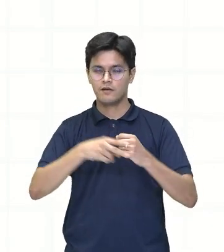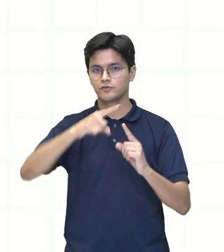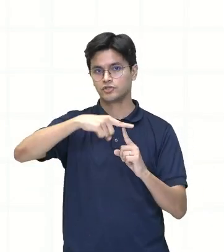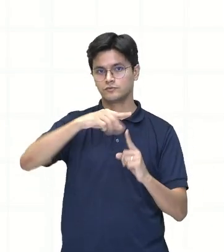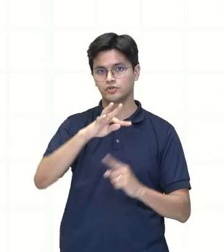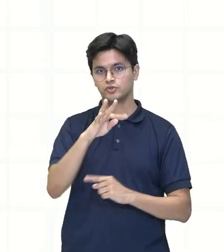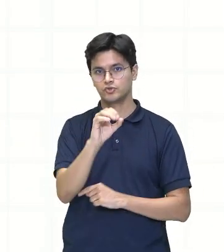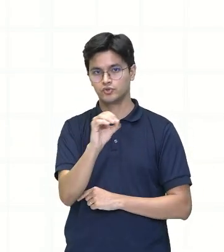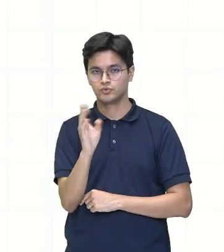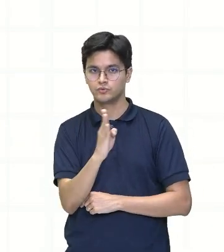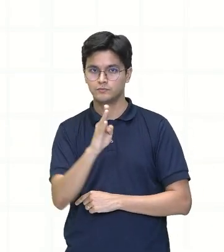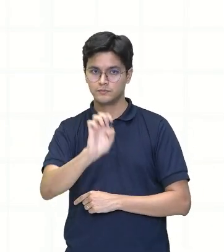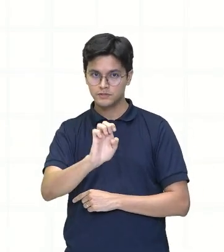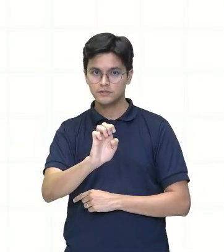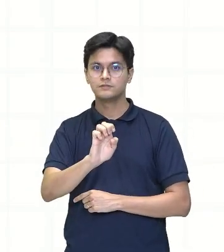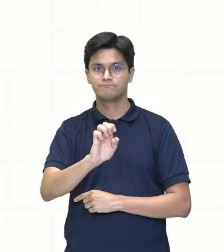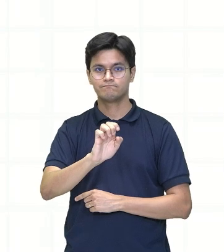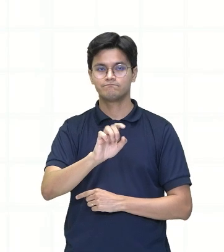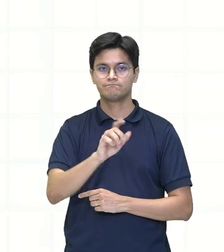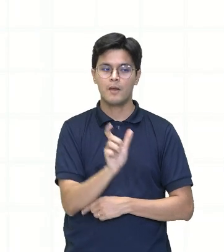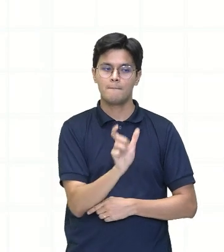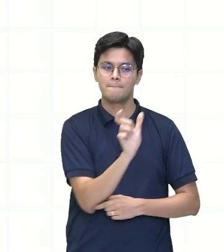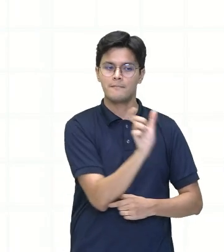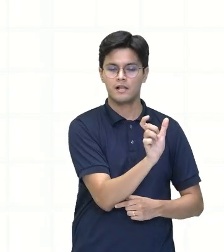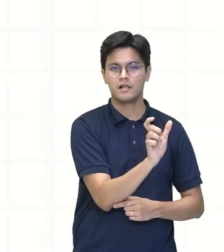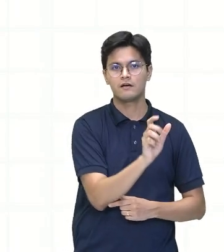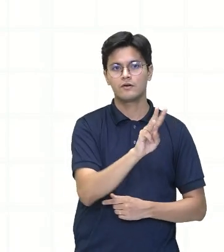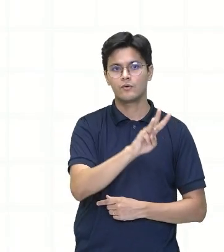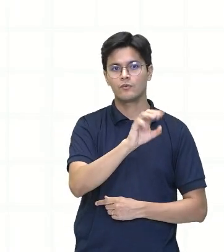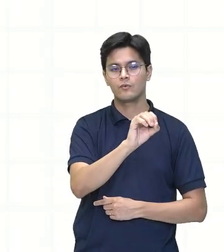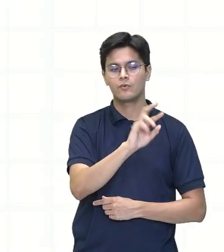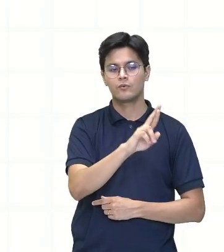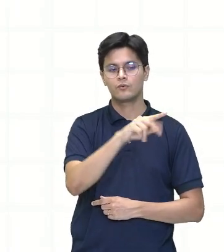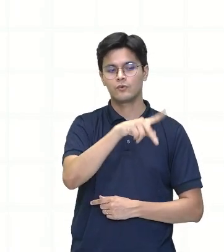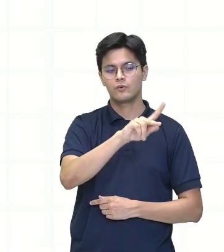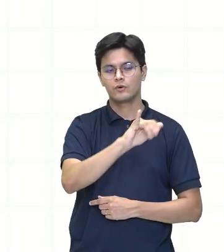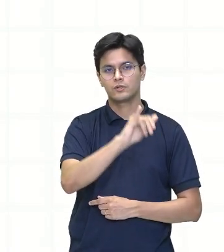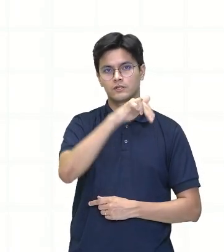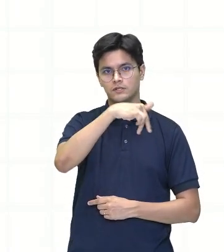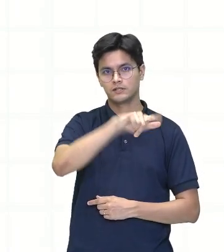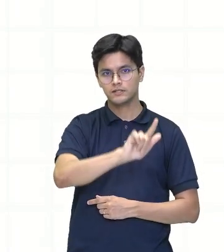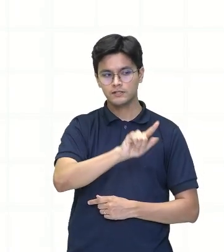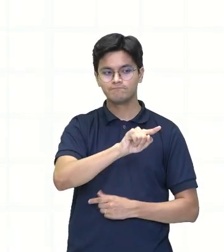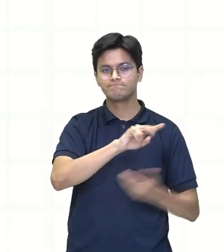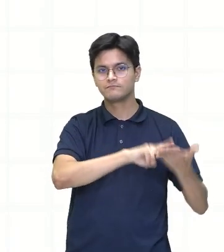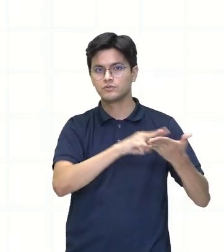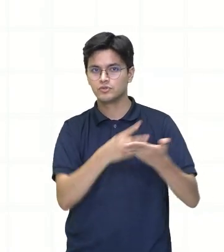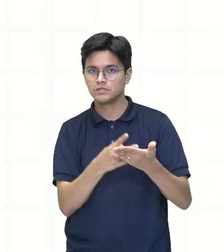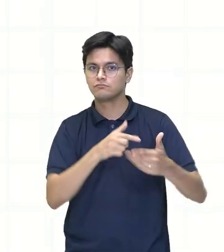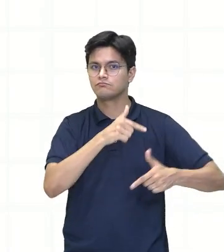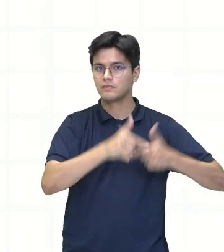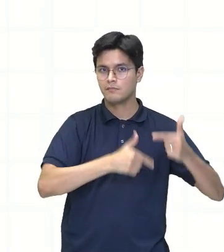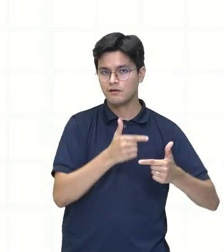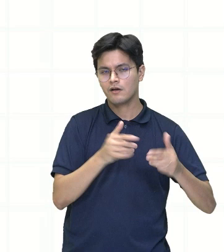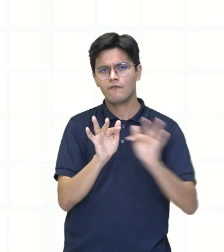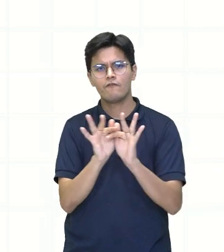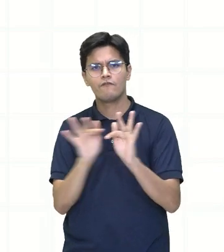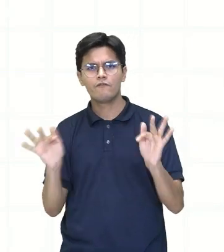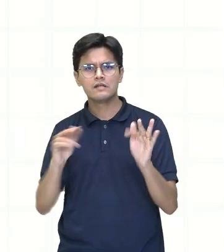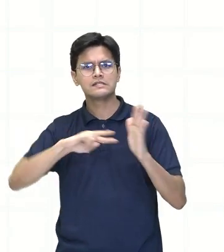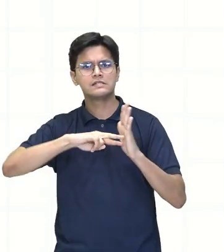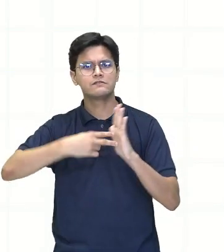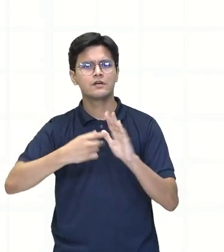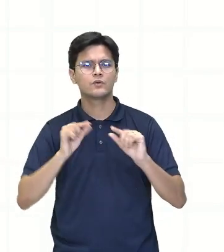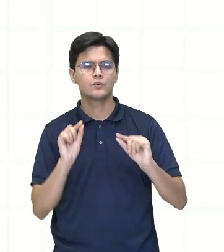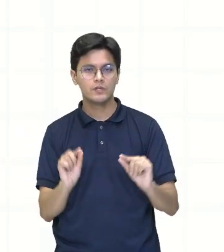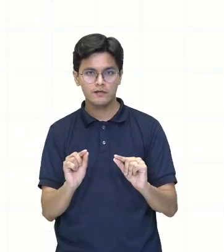working. She was working. Ela estava trabalhando. Vamos transformar essa frase para a